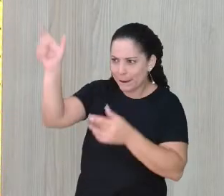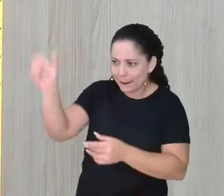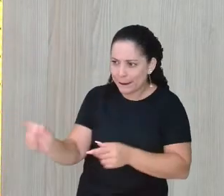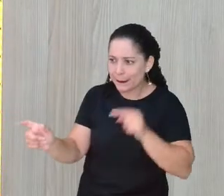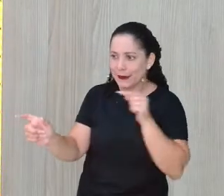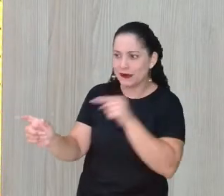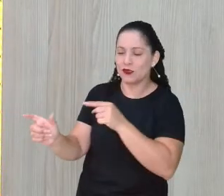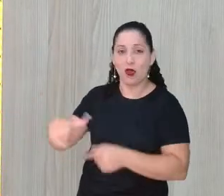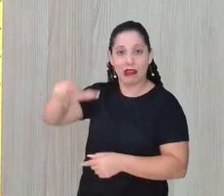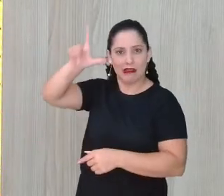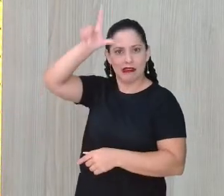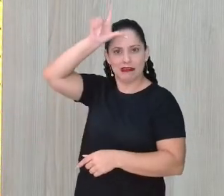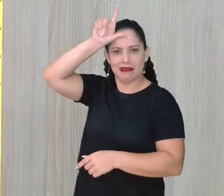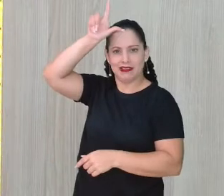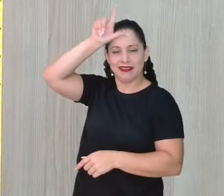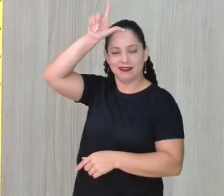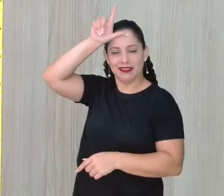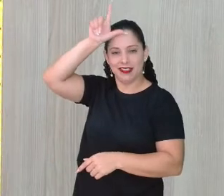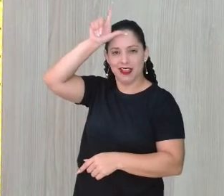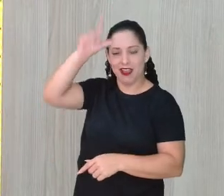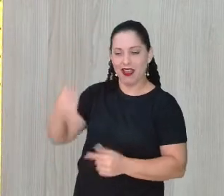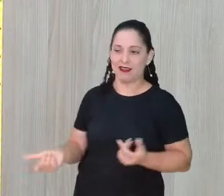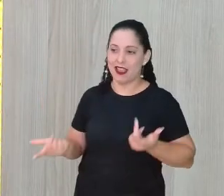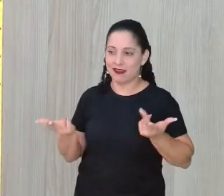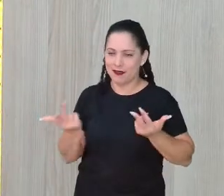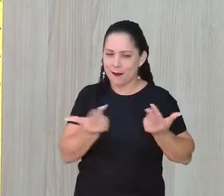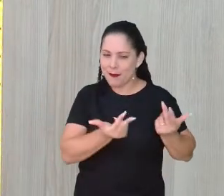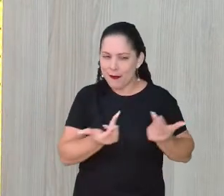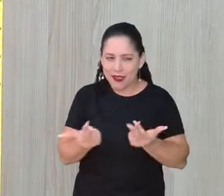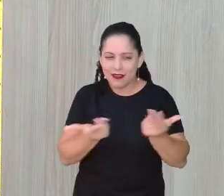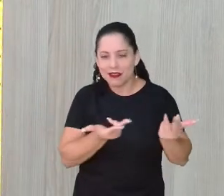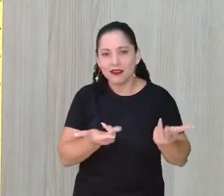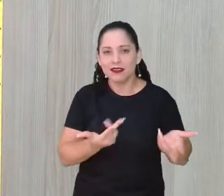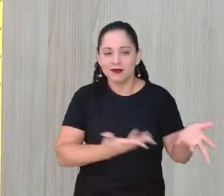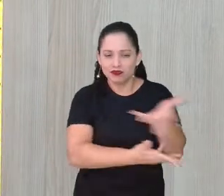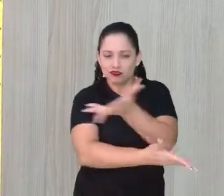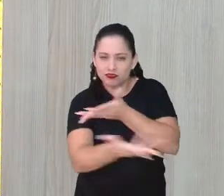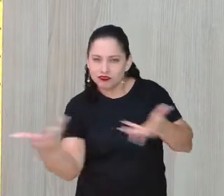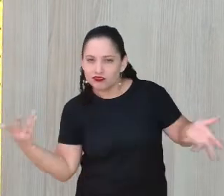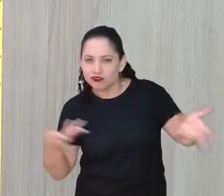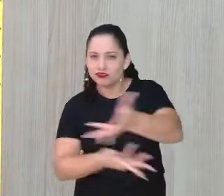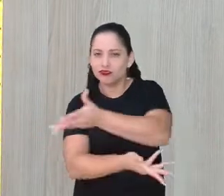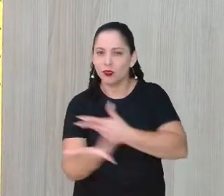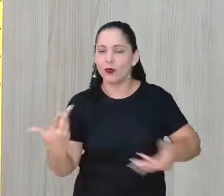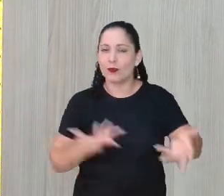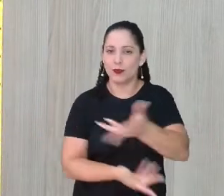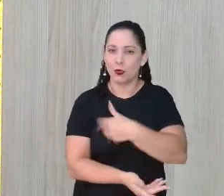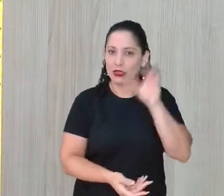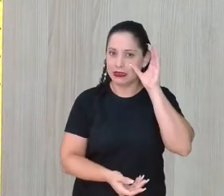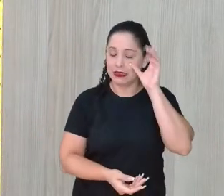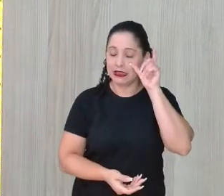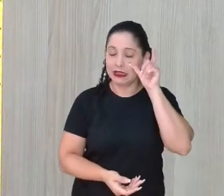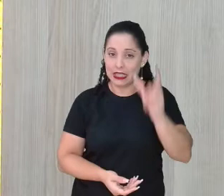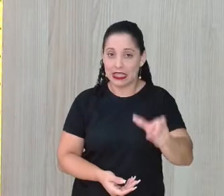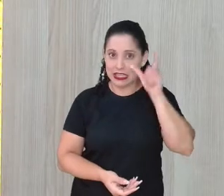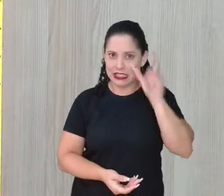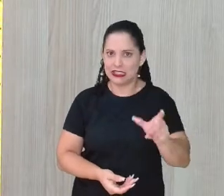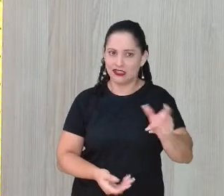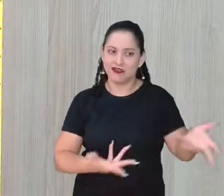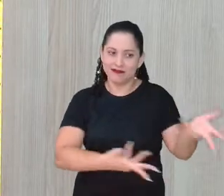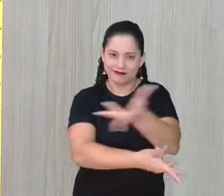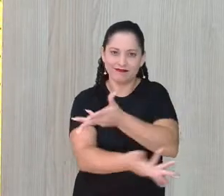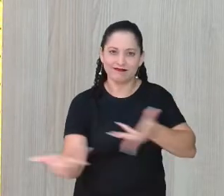interesses da sua classe social, que representasse os interesses da burguesia, mas que, ao mesmo tempo,